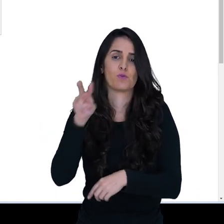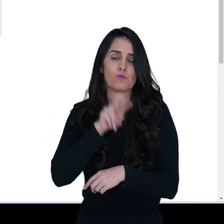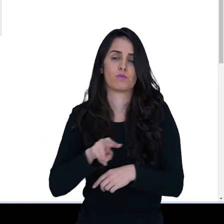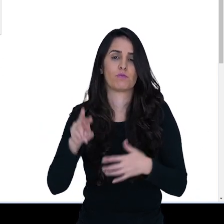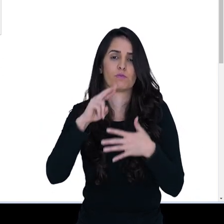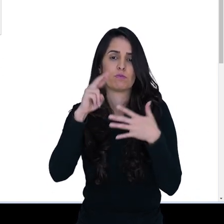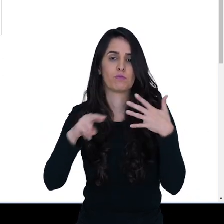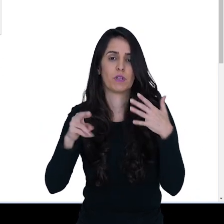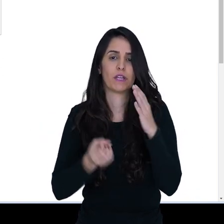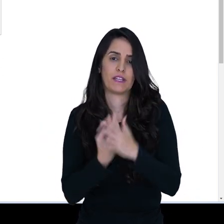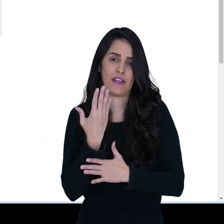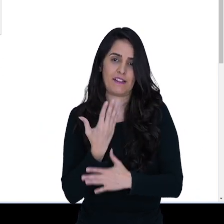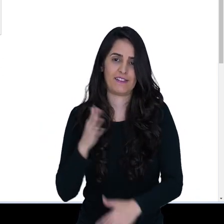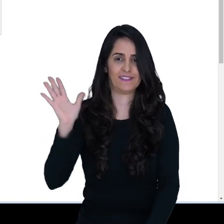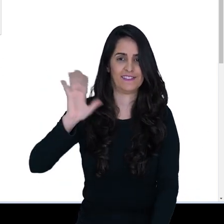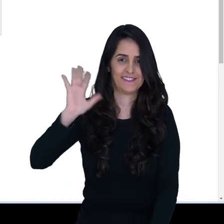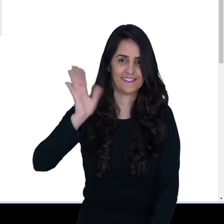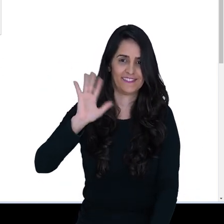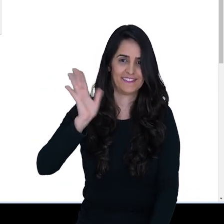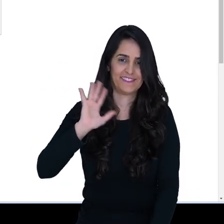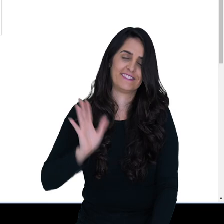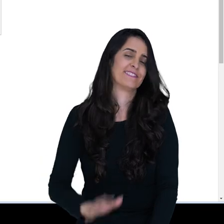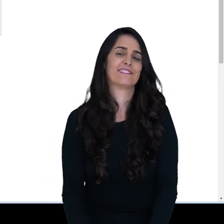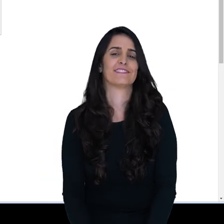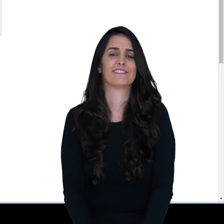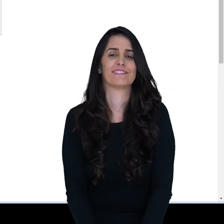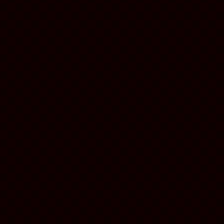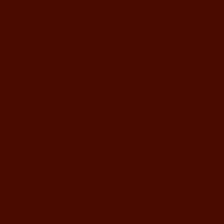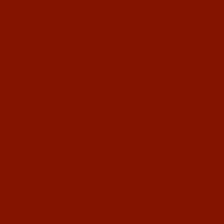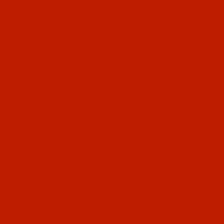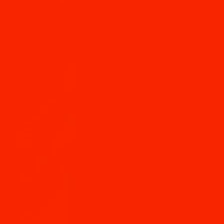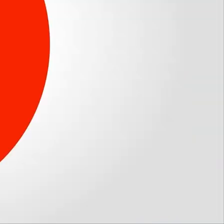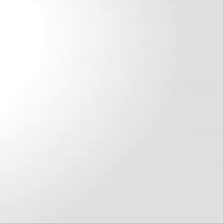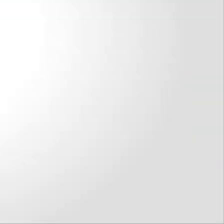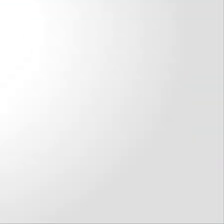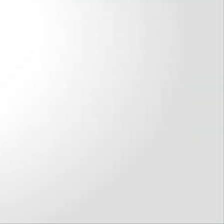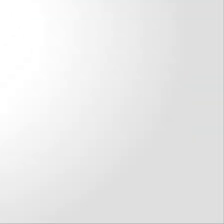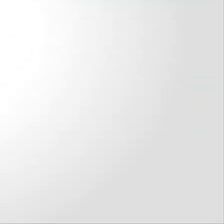fazer esse procedimento até o próximo tutorial